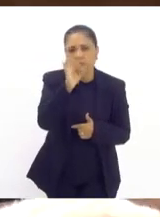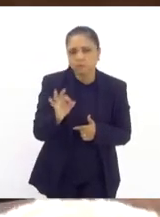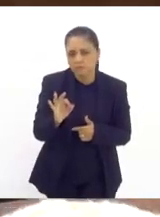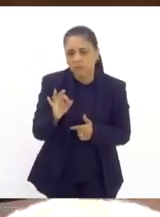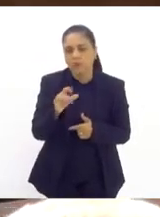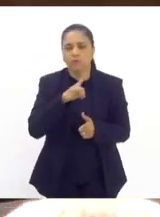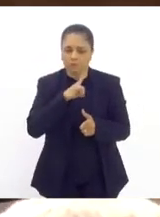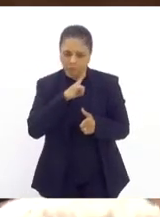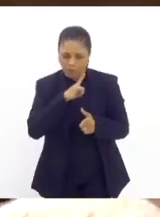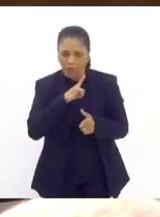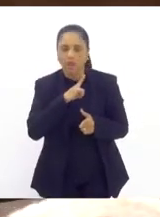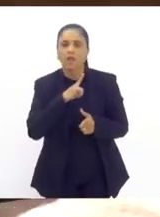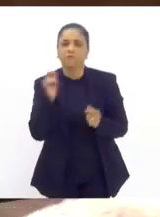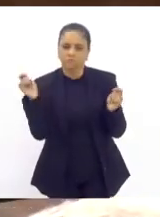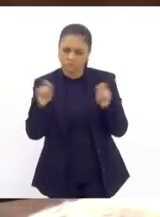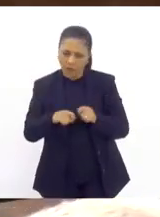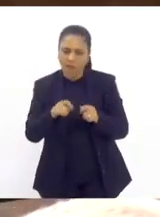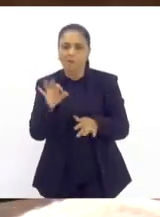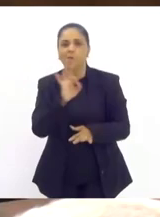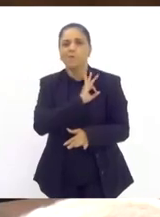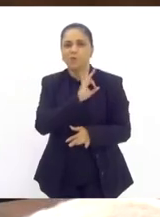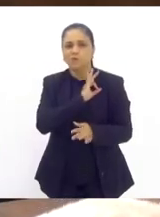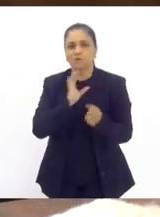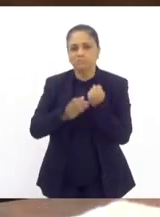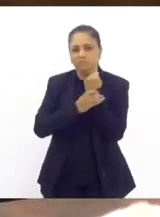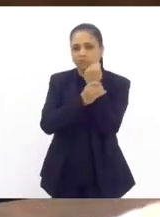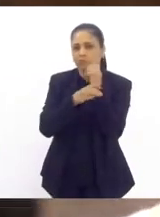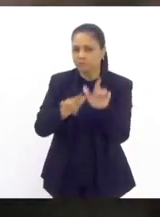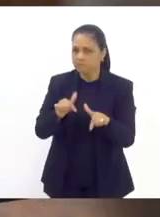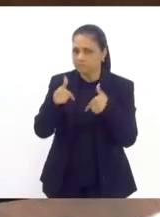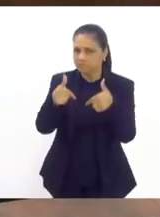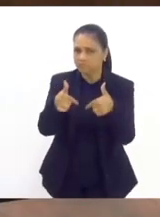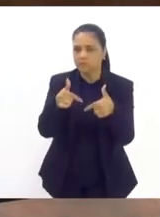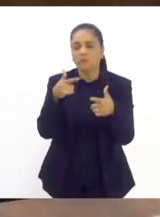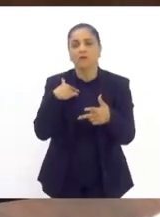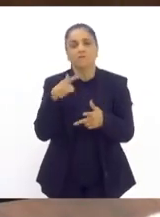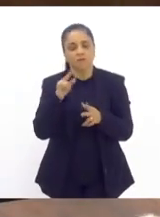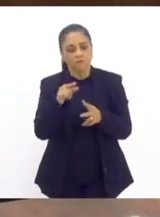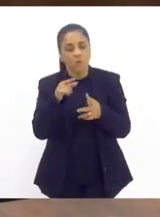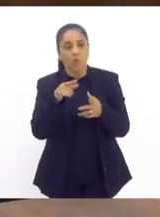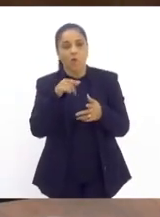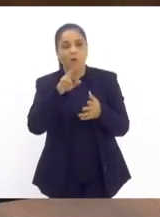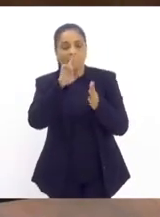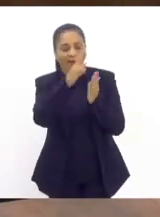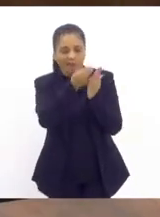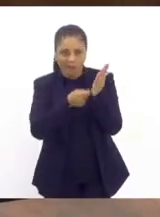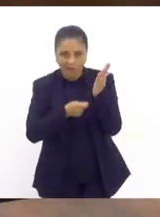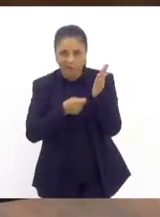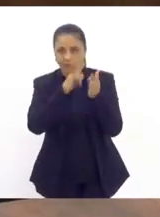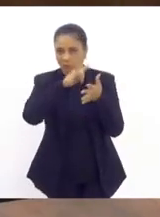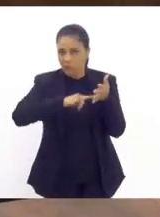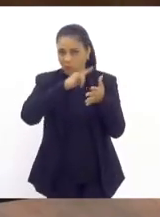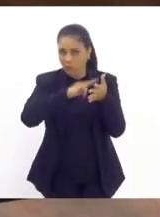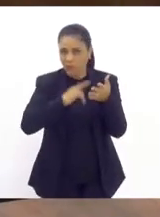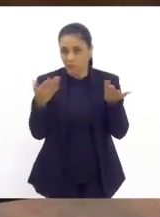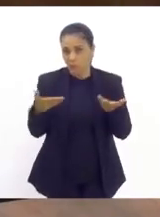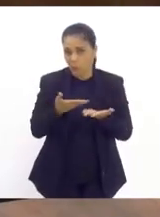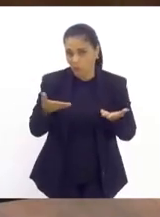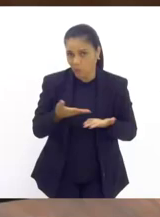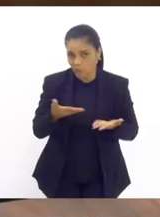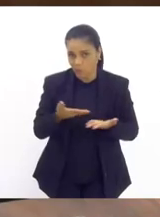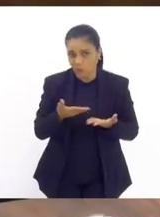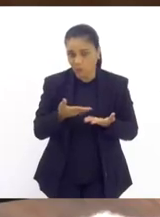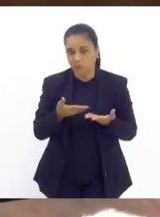atuando para melhoria da nossa segurança então eu peço aí para dar uma olhada o requerimento vai ser protocolado hoje e eu queria também